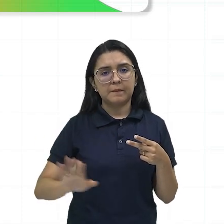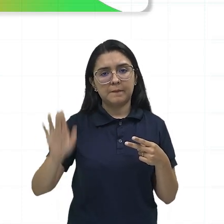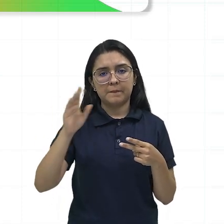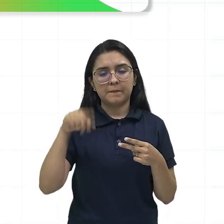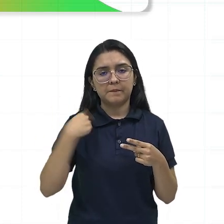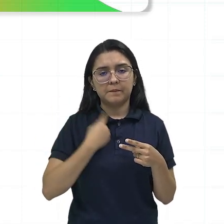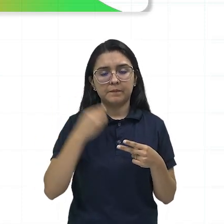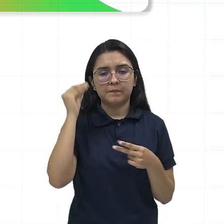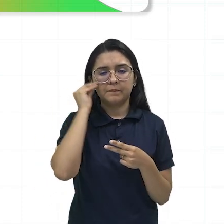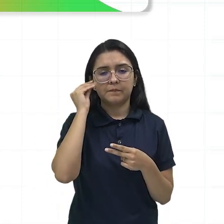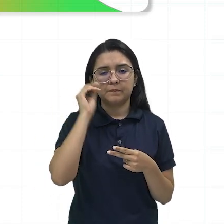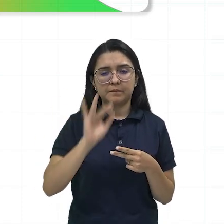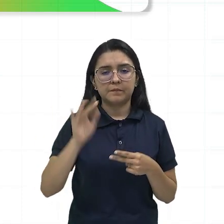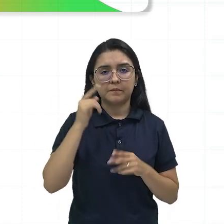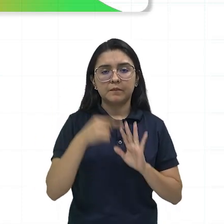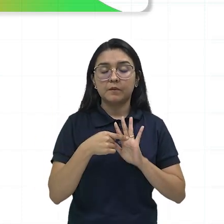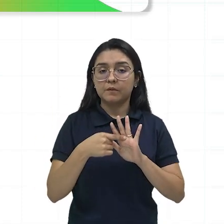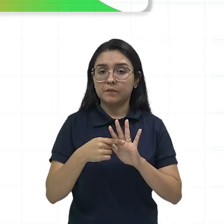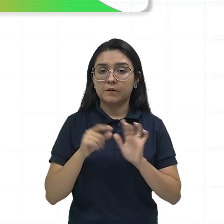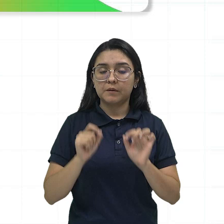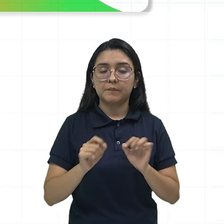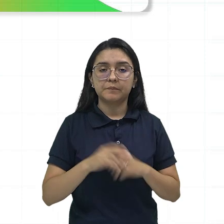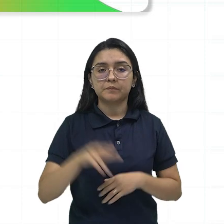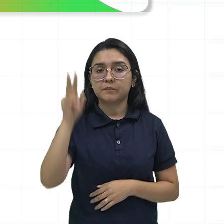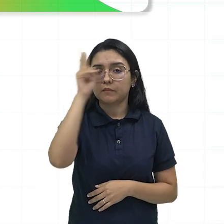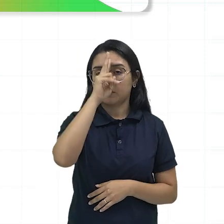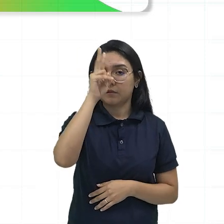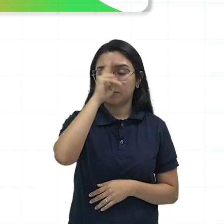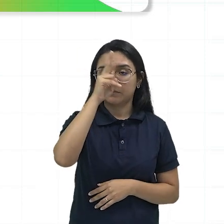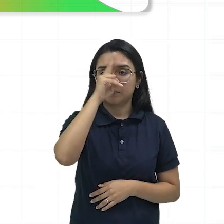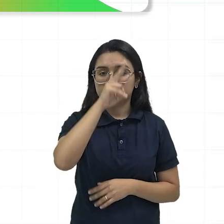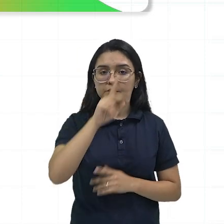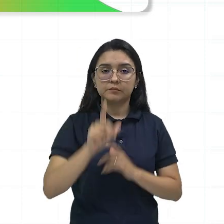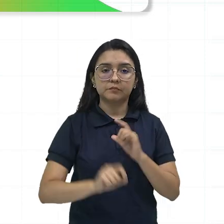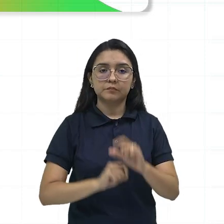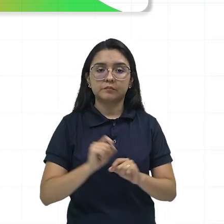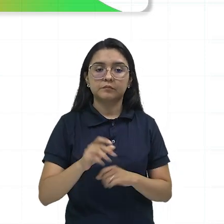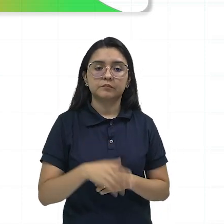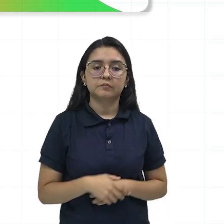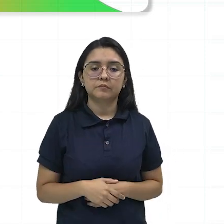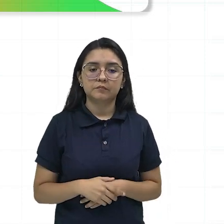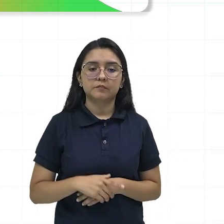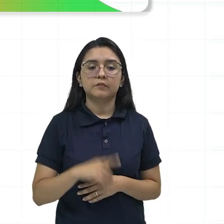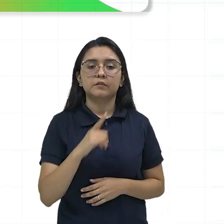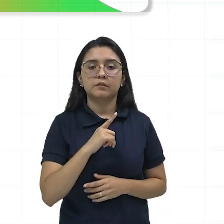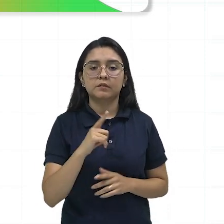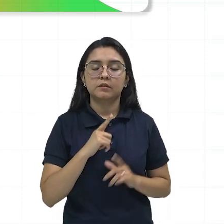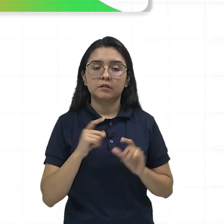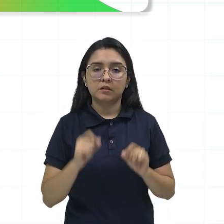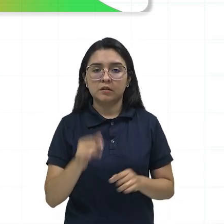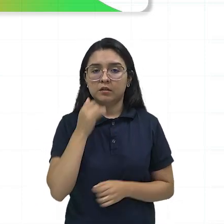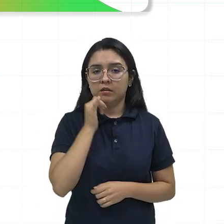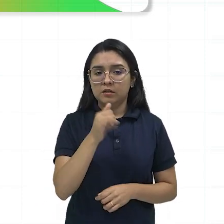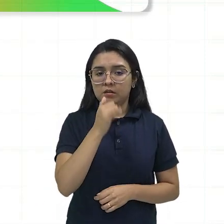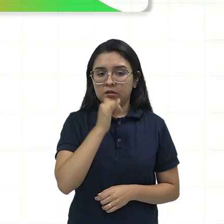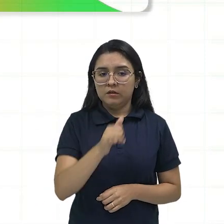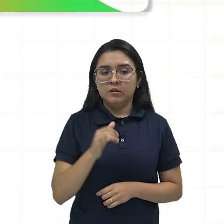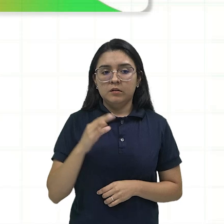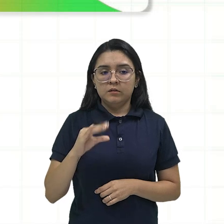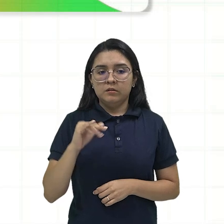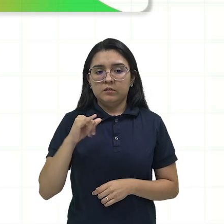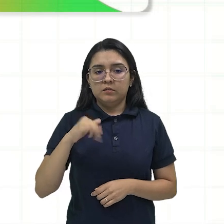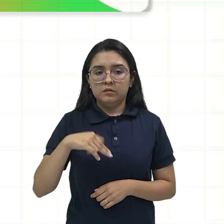observar bem, né? Lembrando que nós temos a energia cinética e